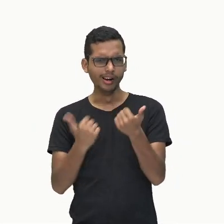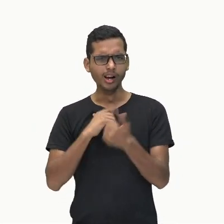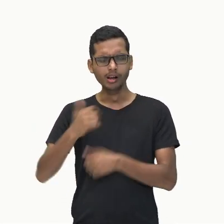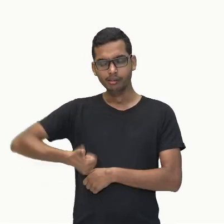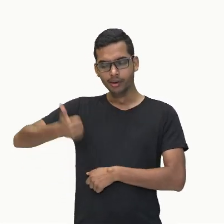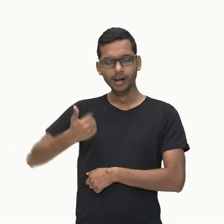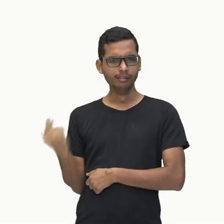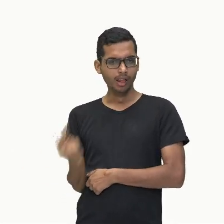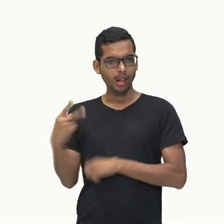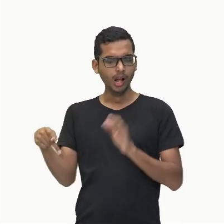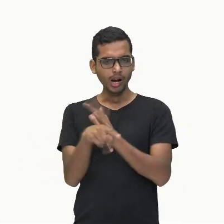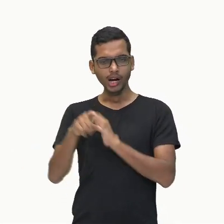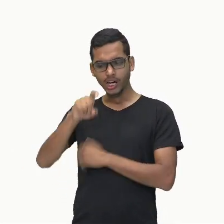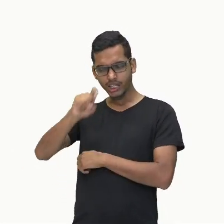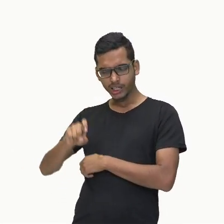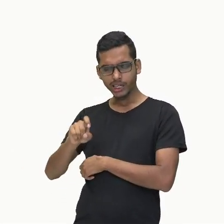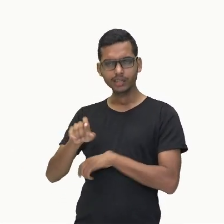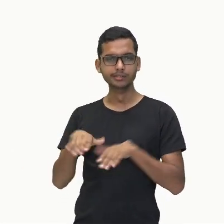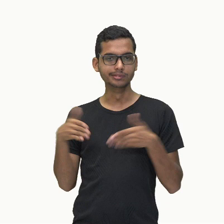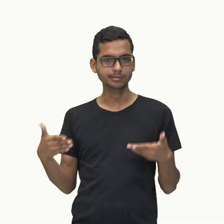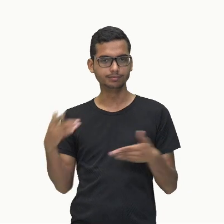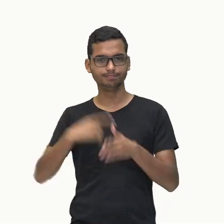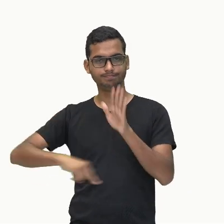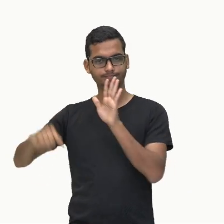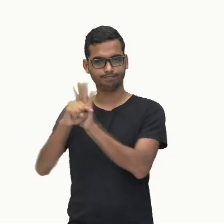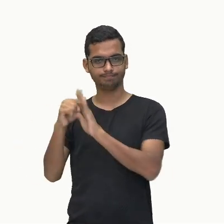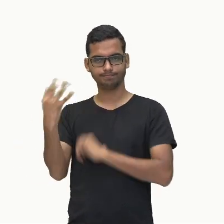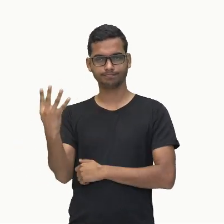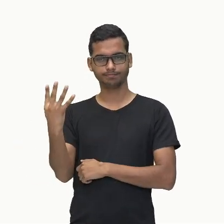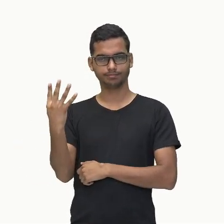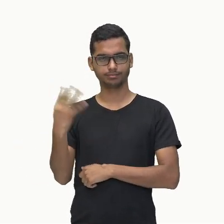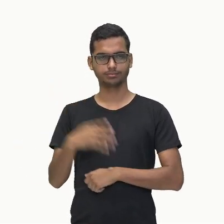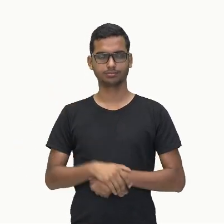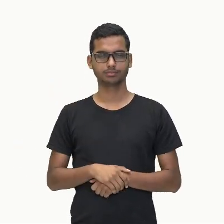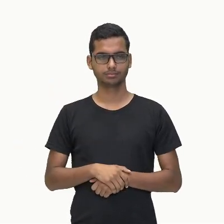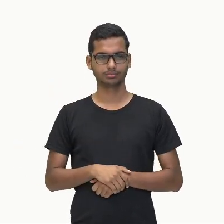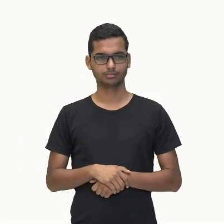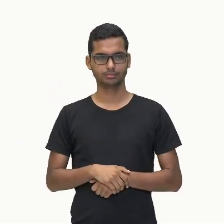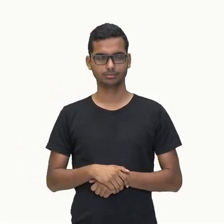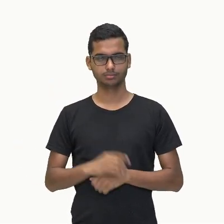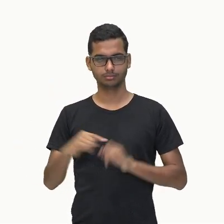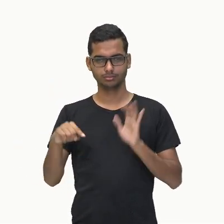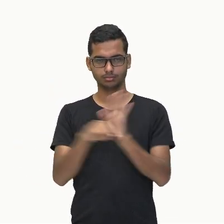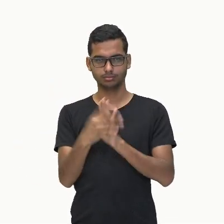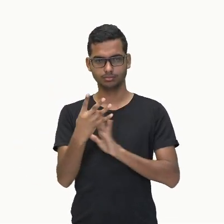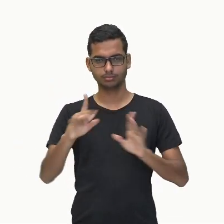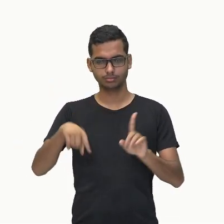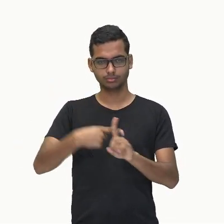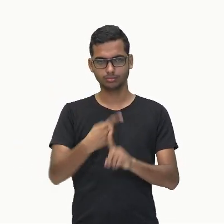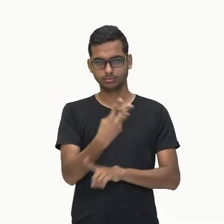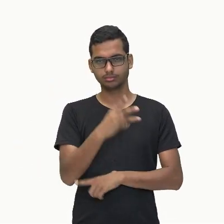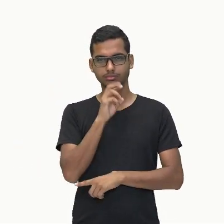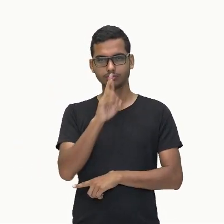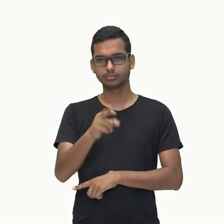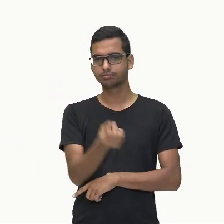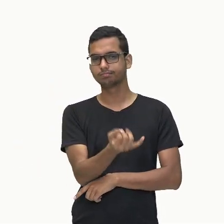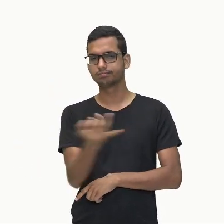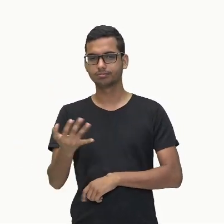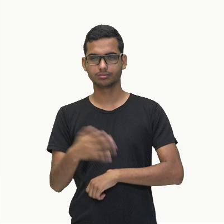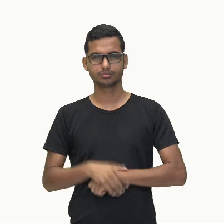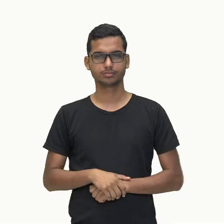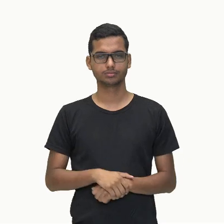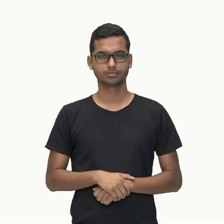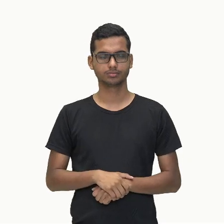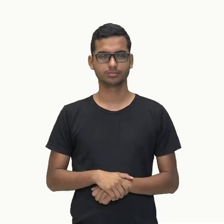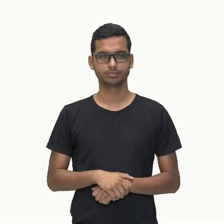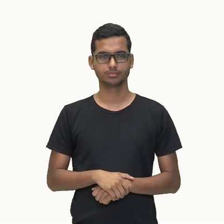de x? Menos 4. Menos 4 mais 3 vai dar quanto? Y vai ser igual